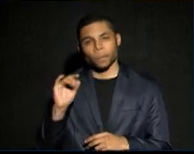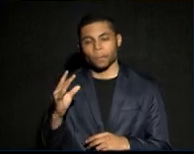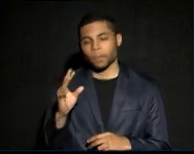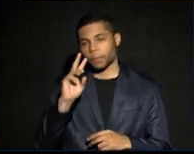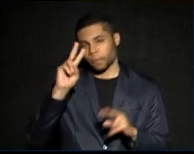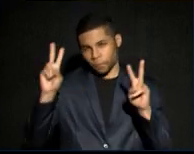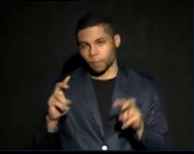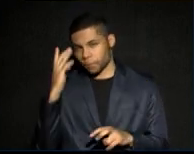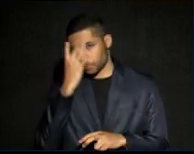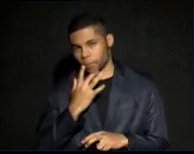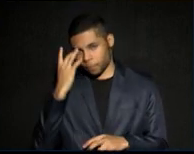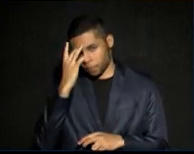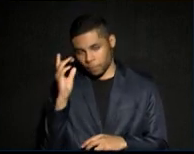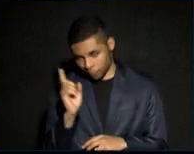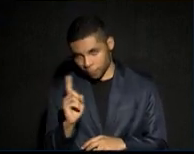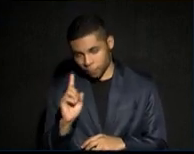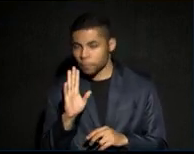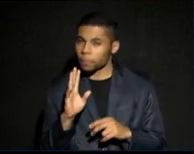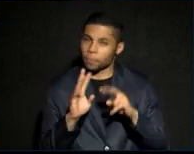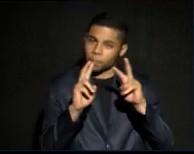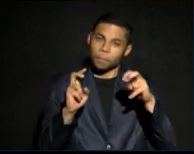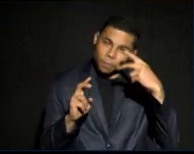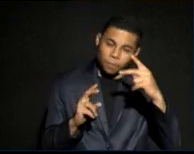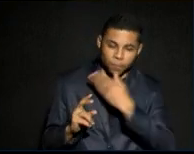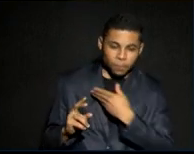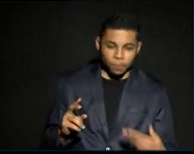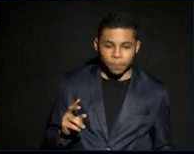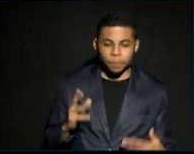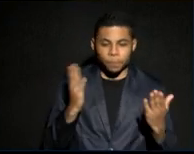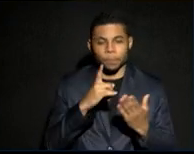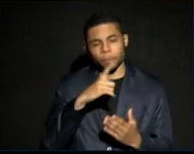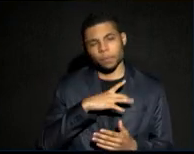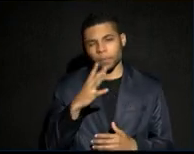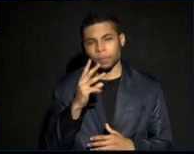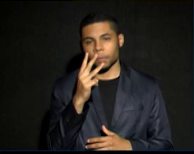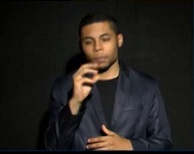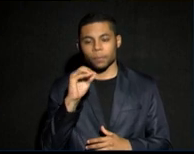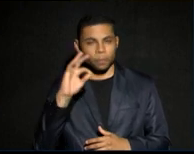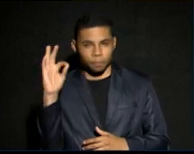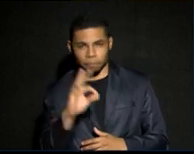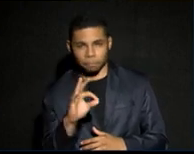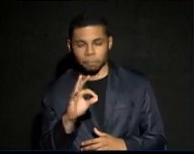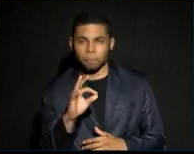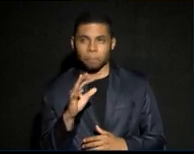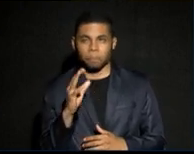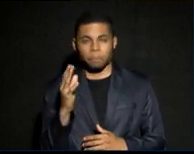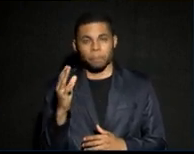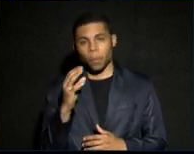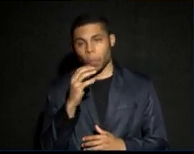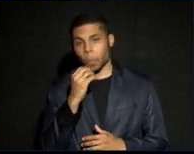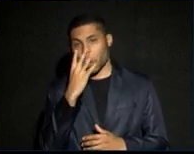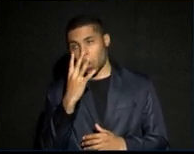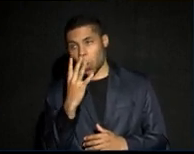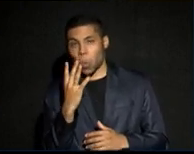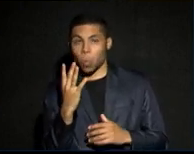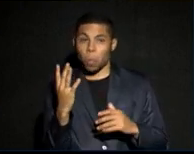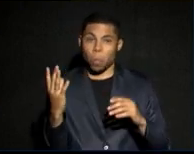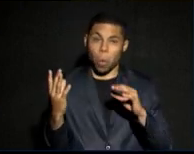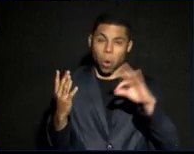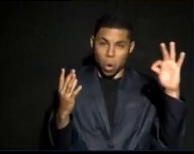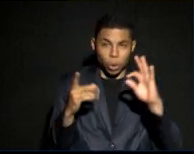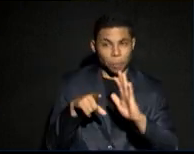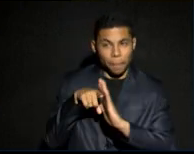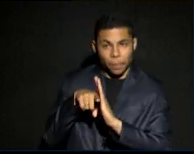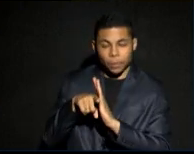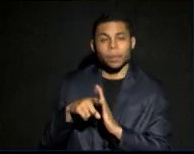não será sobre o Haddad será sobre o seu governo é o Senhor tem hoje aí uns trinta por cento de bom e ótimo né em algumas